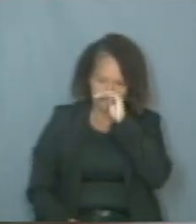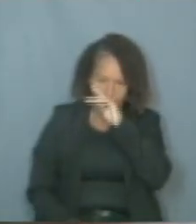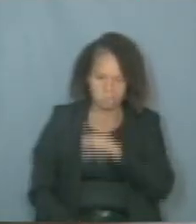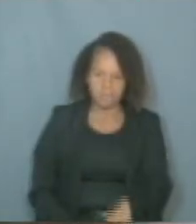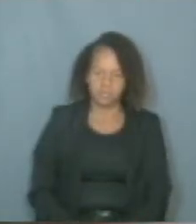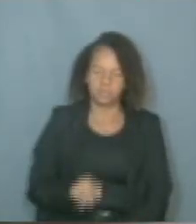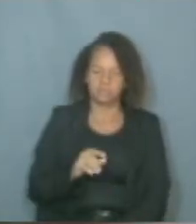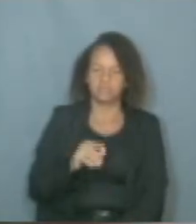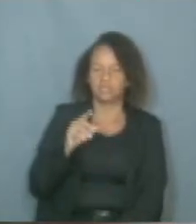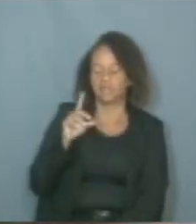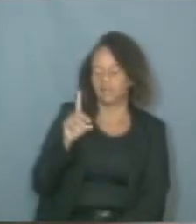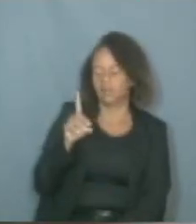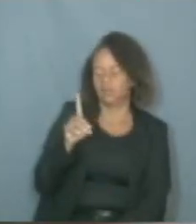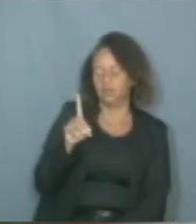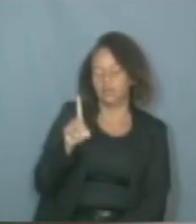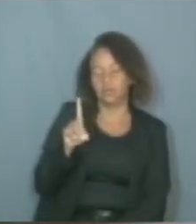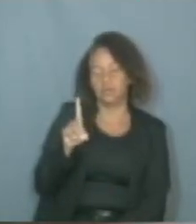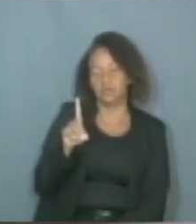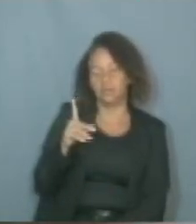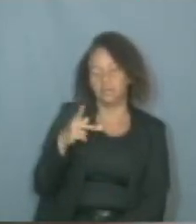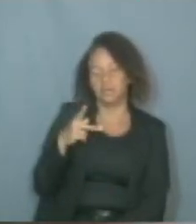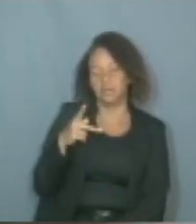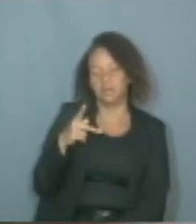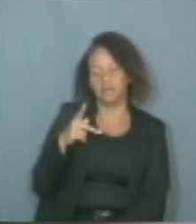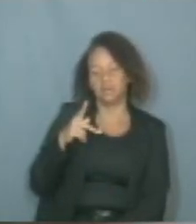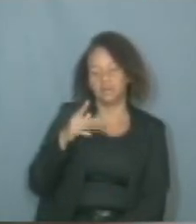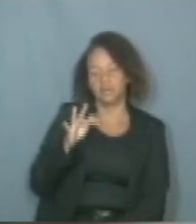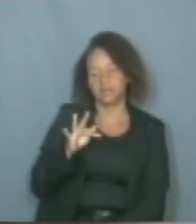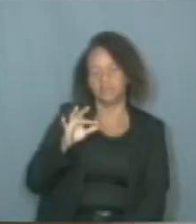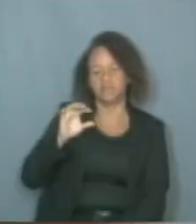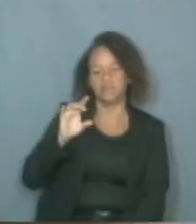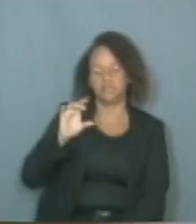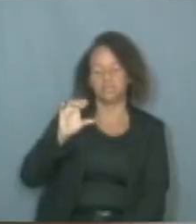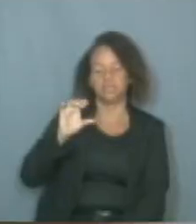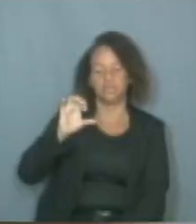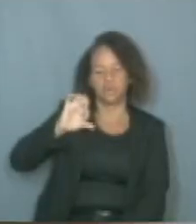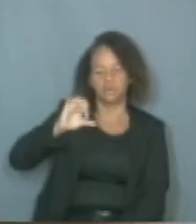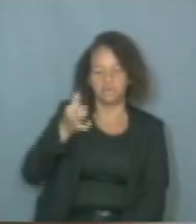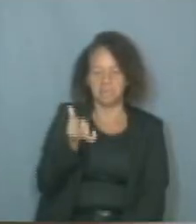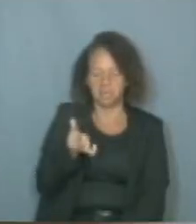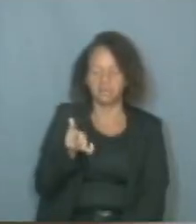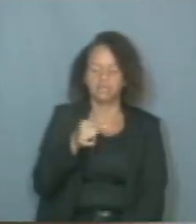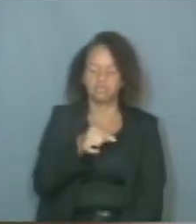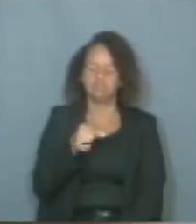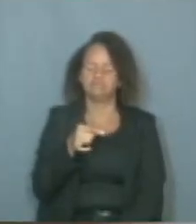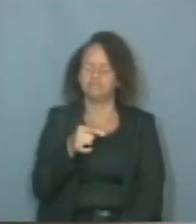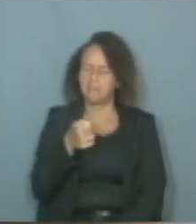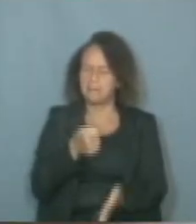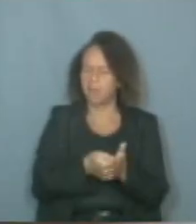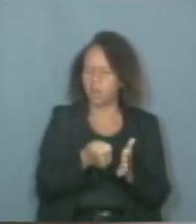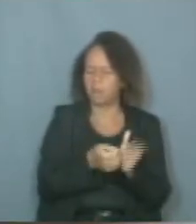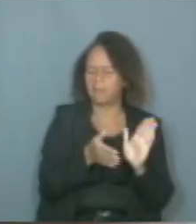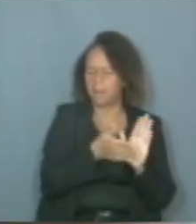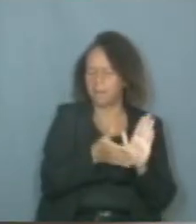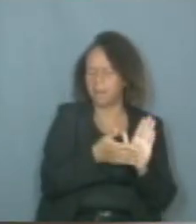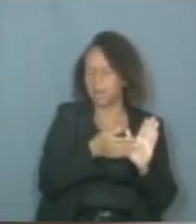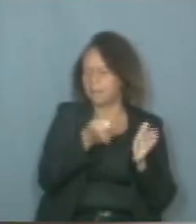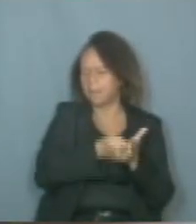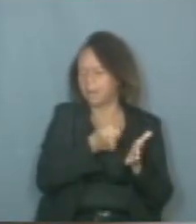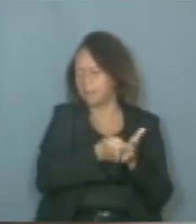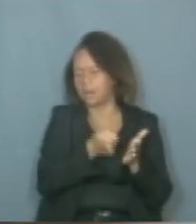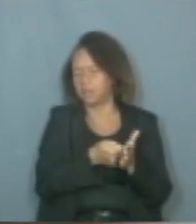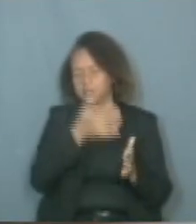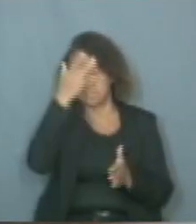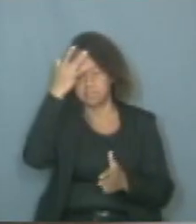a DPF 976, ela impôs uma série de deveres ao poder público em relação